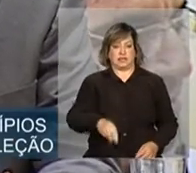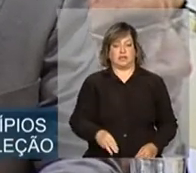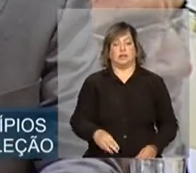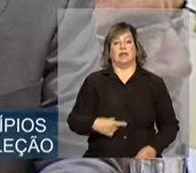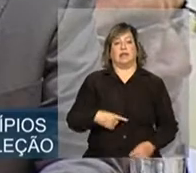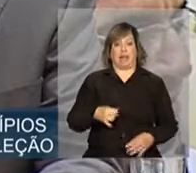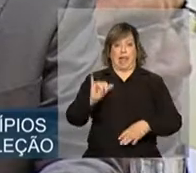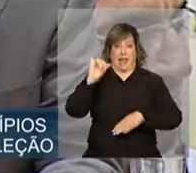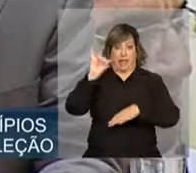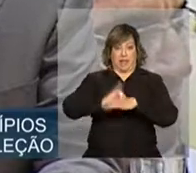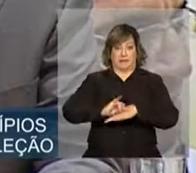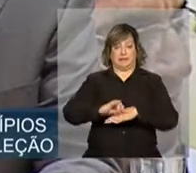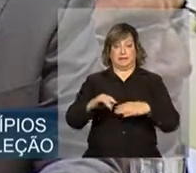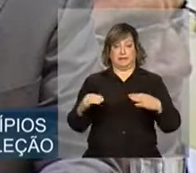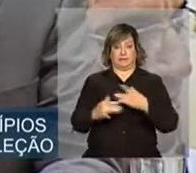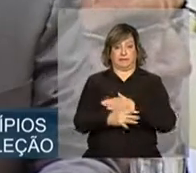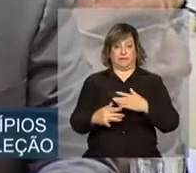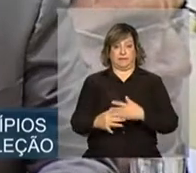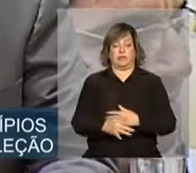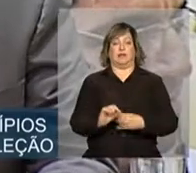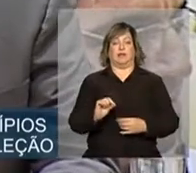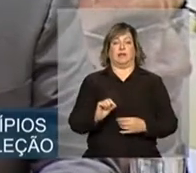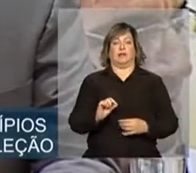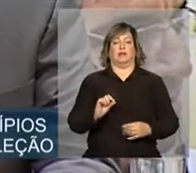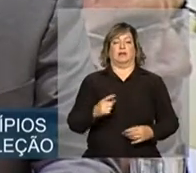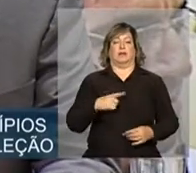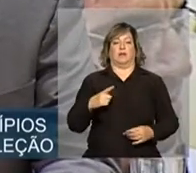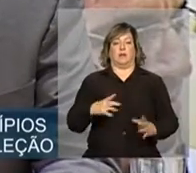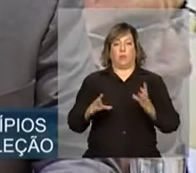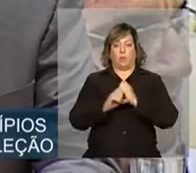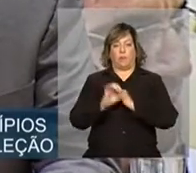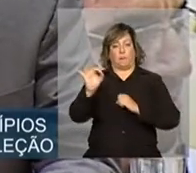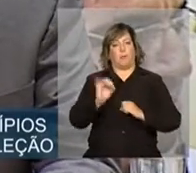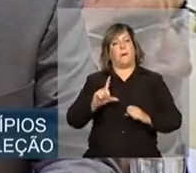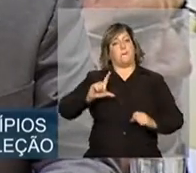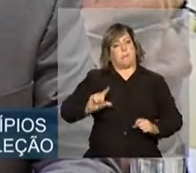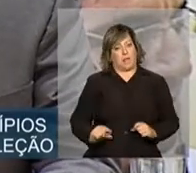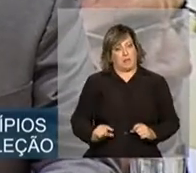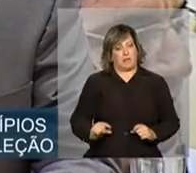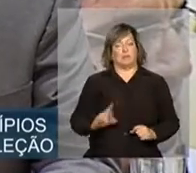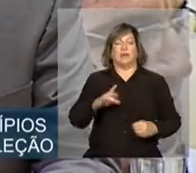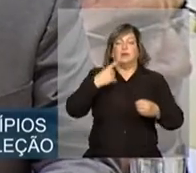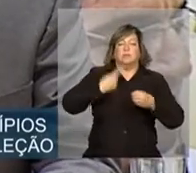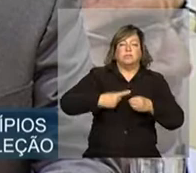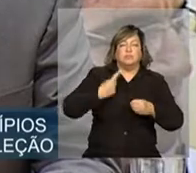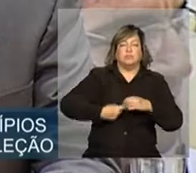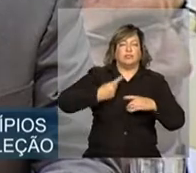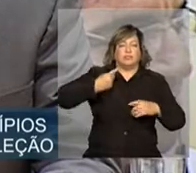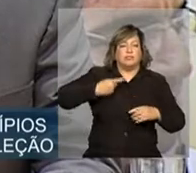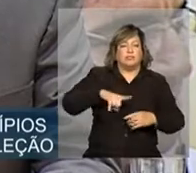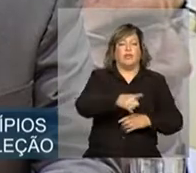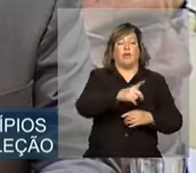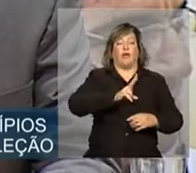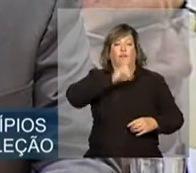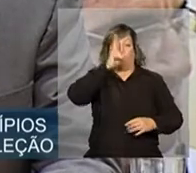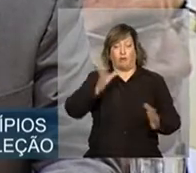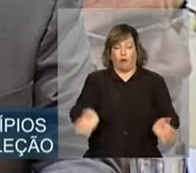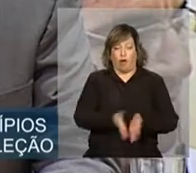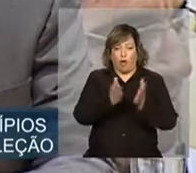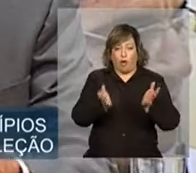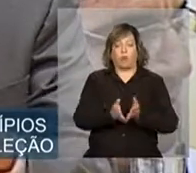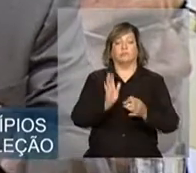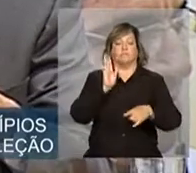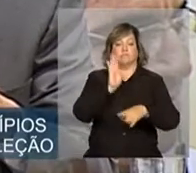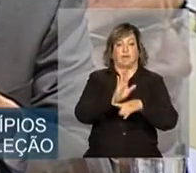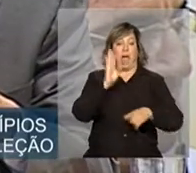ficaram enquanto municípios atendidos numa proporção menor do que os municípios do interior giessen extrema pobreza no